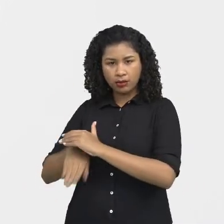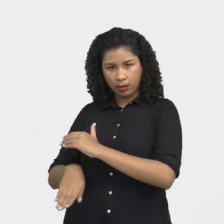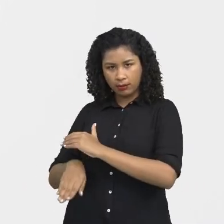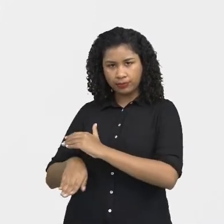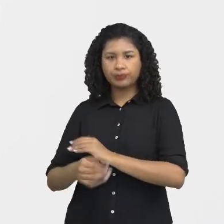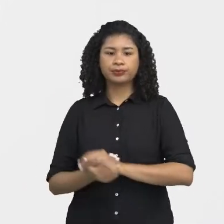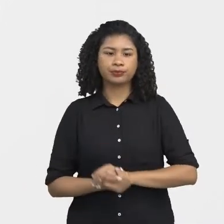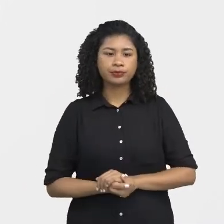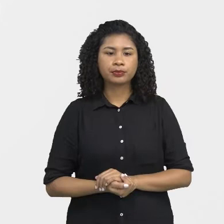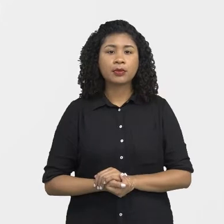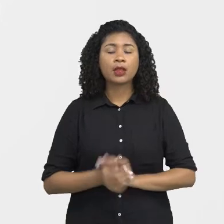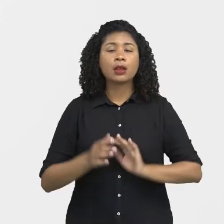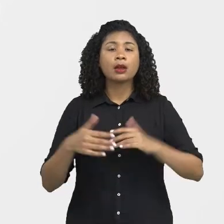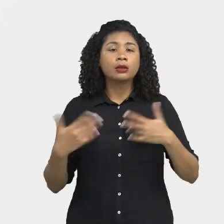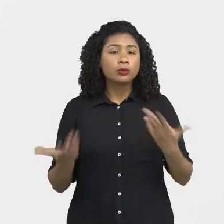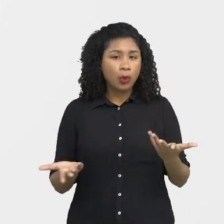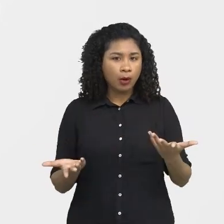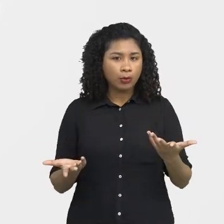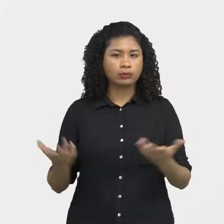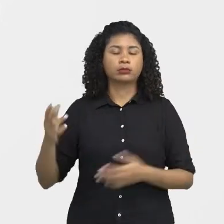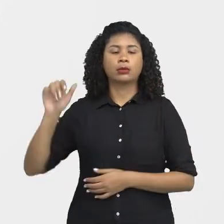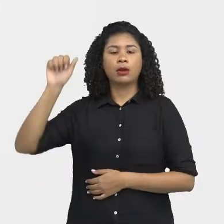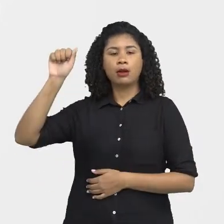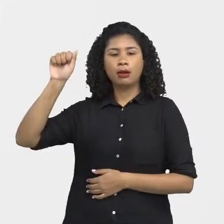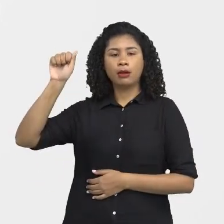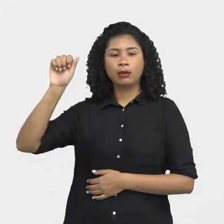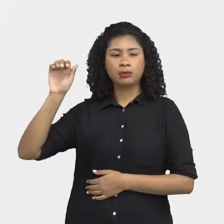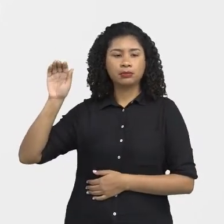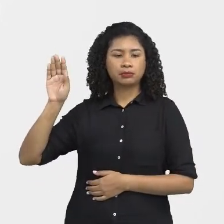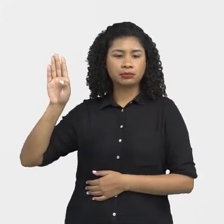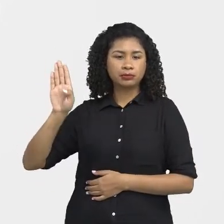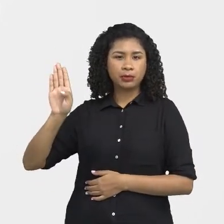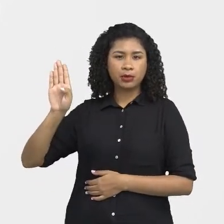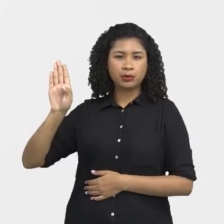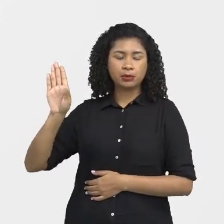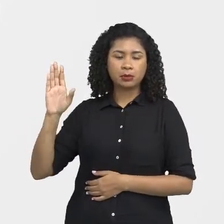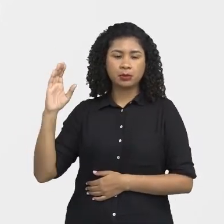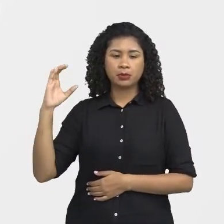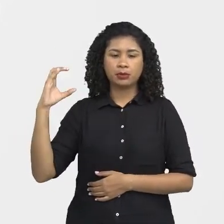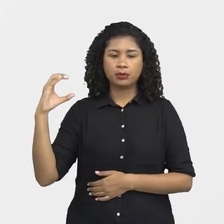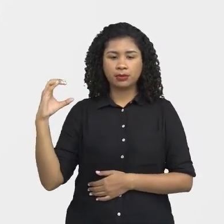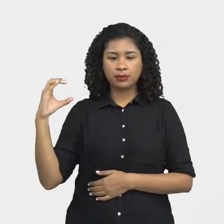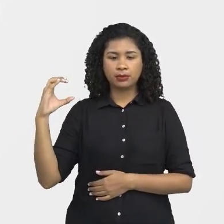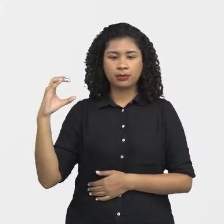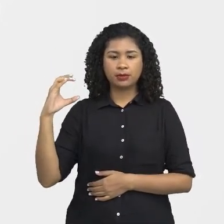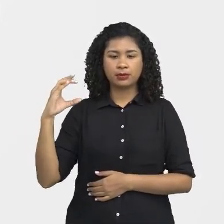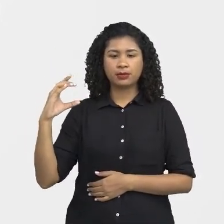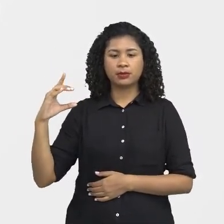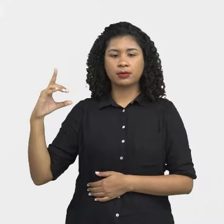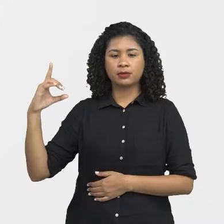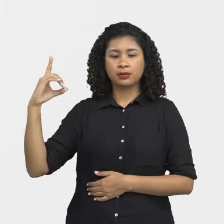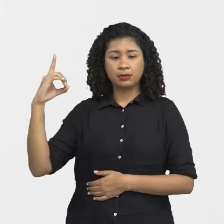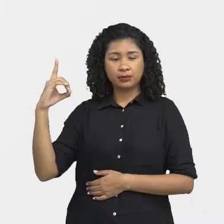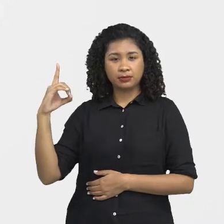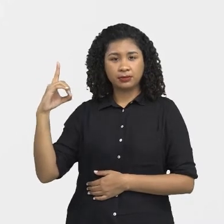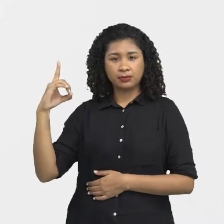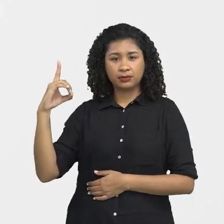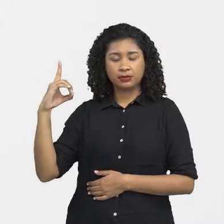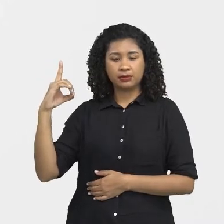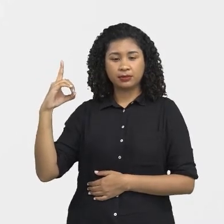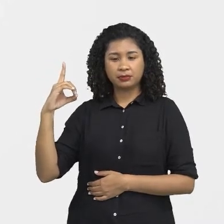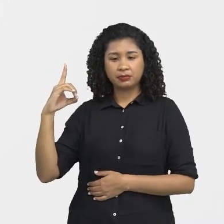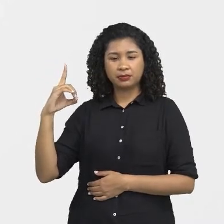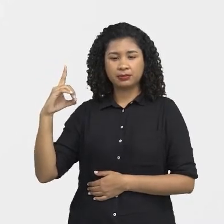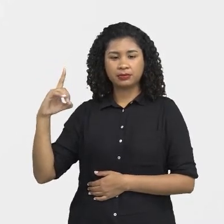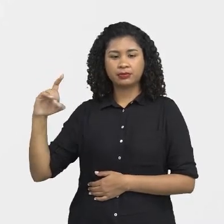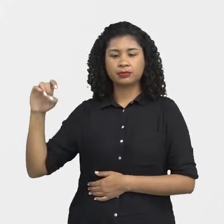antidiurético e folículo estimulante, prolactina e ocitocina, hormônio luteinizante antidiurético,